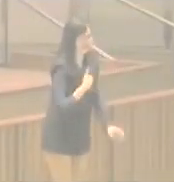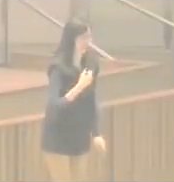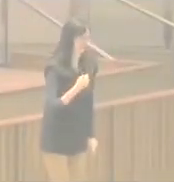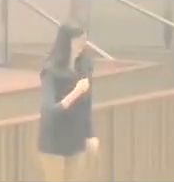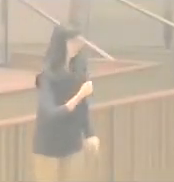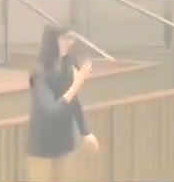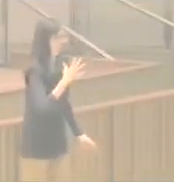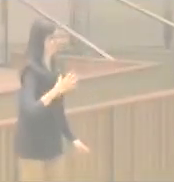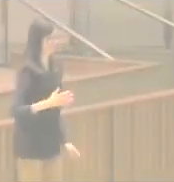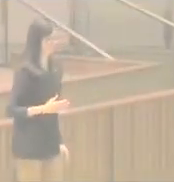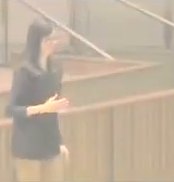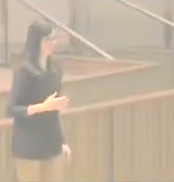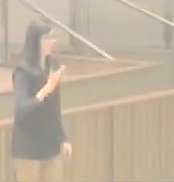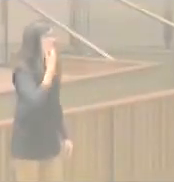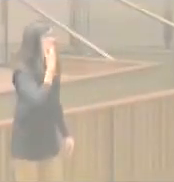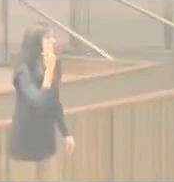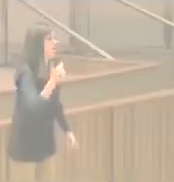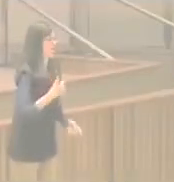inclusivo,